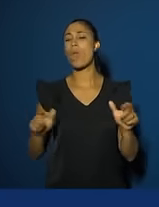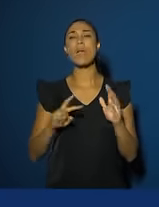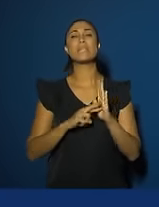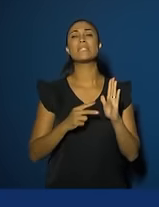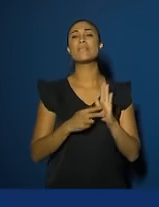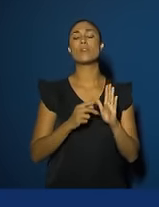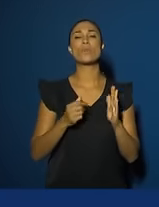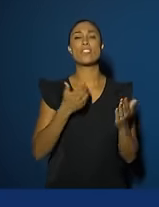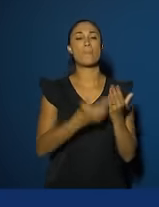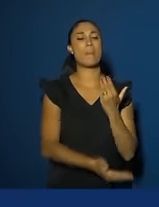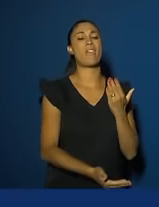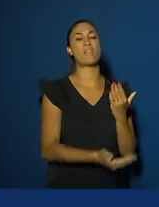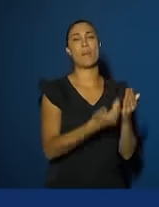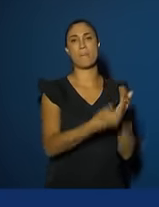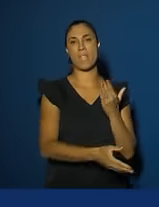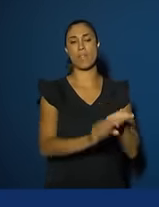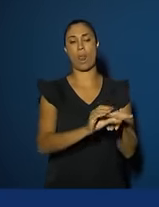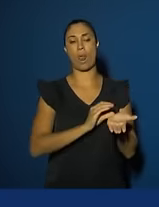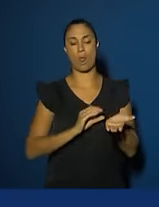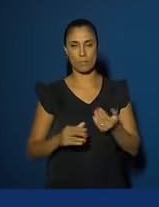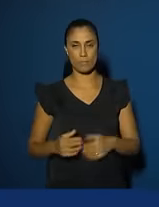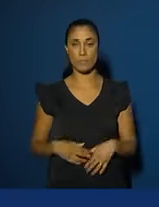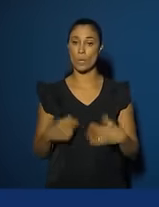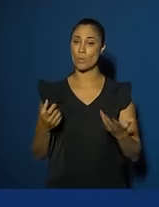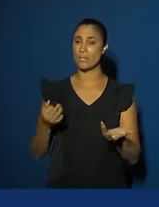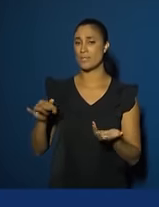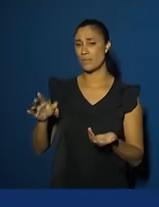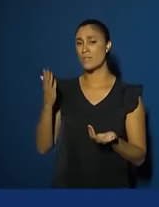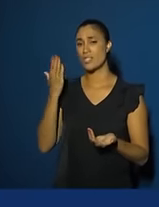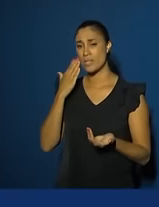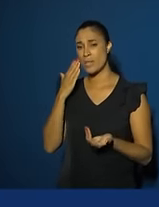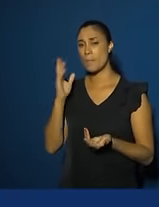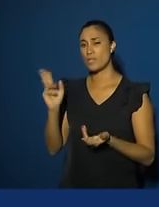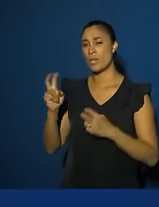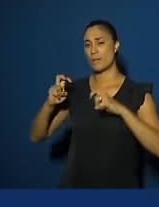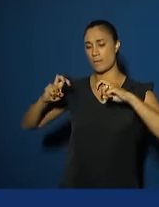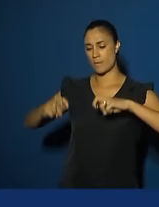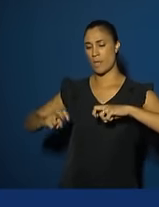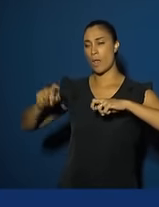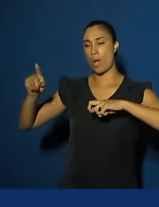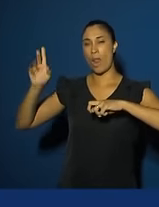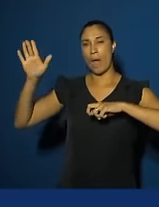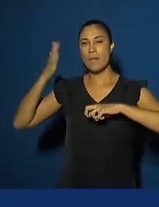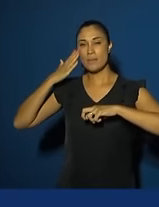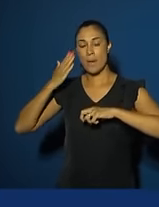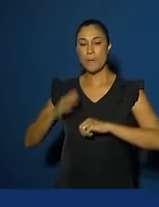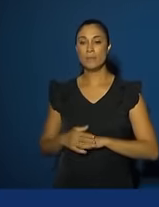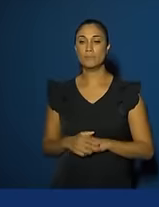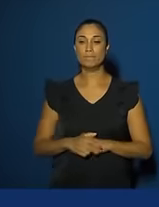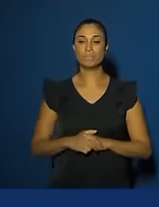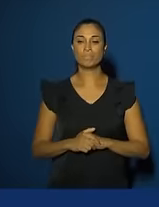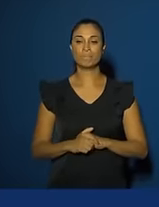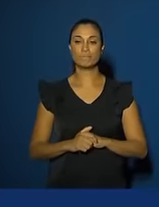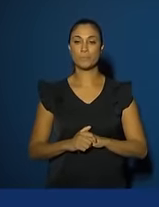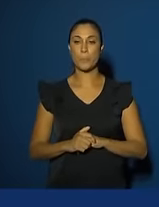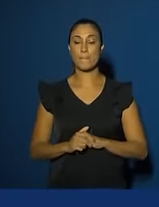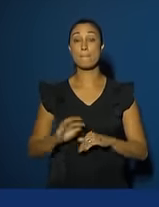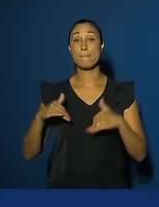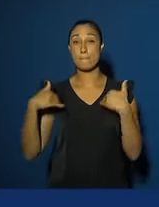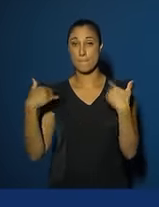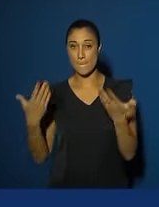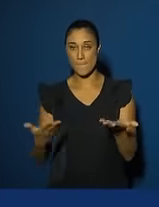perda de receita então se você mon você já teve sentado no tesouro Quando você vai desorganizando